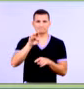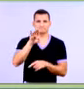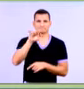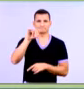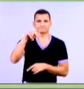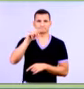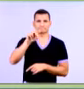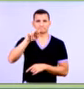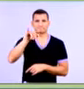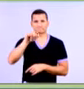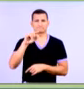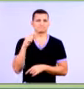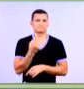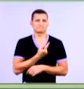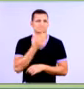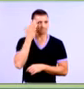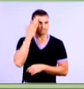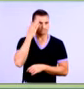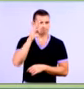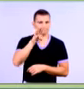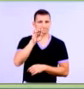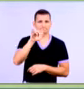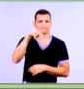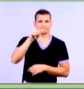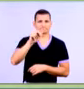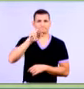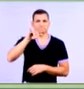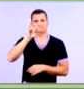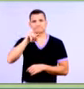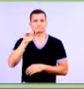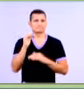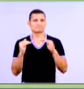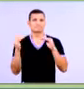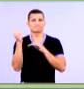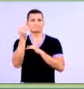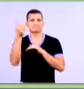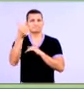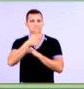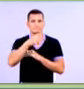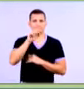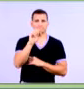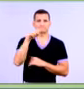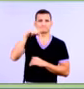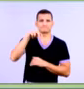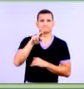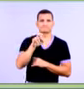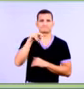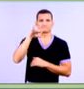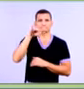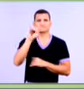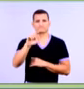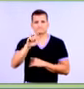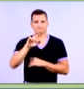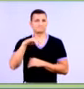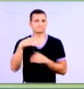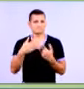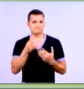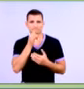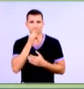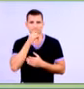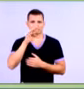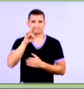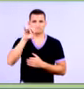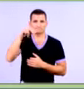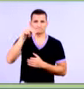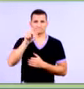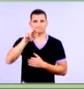o desempenho dela é muito superior em relação à busca sequencial. Só que, por exemplo, a busca binária, para mim